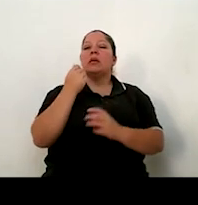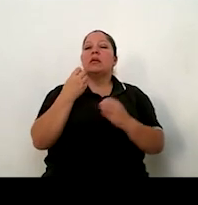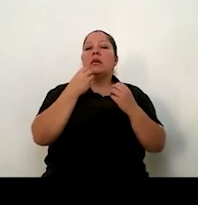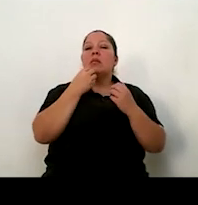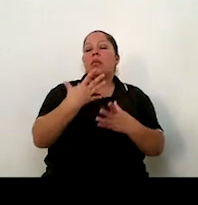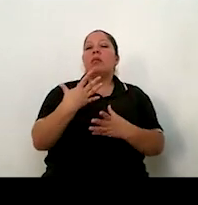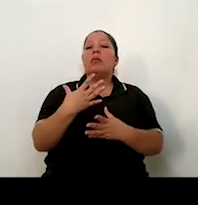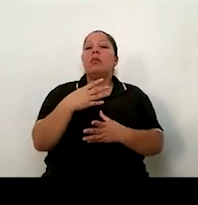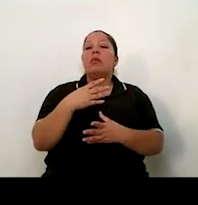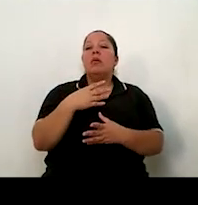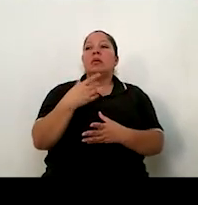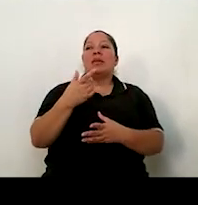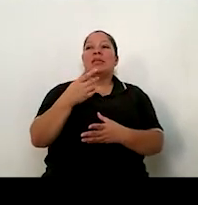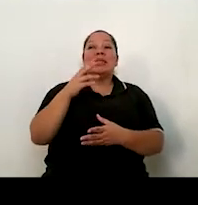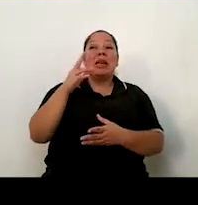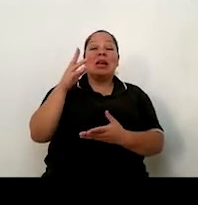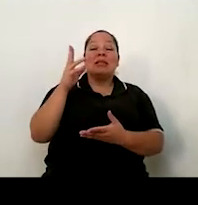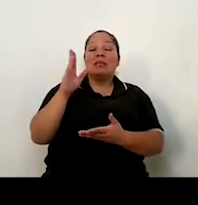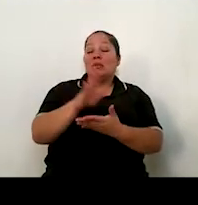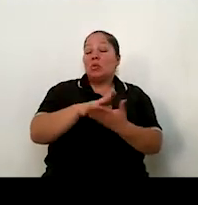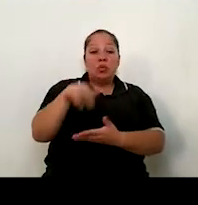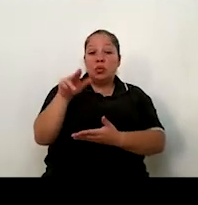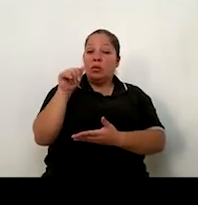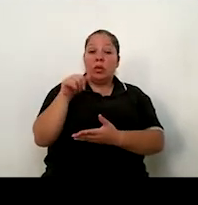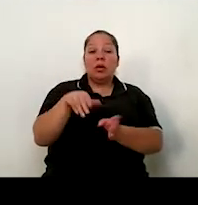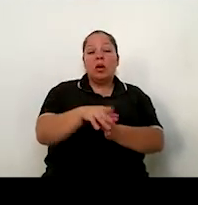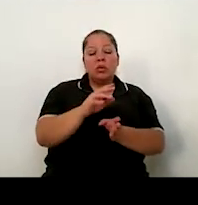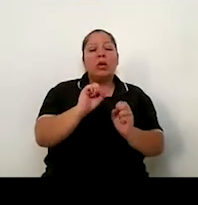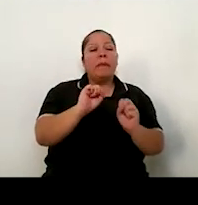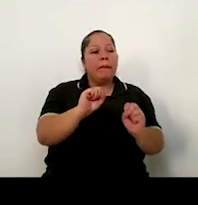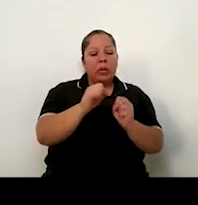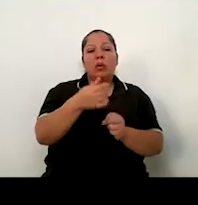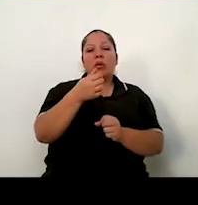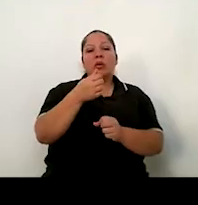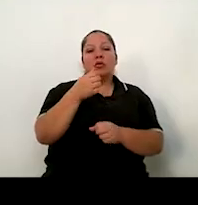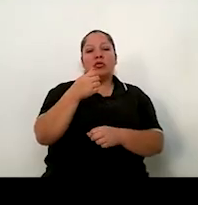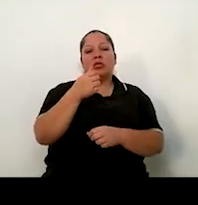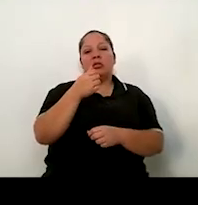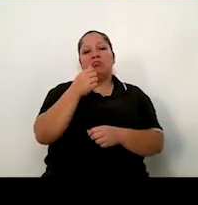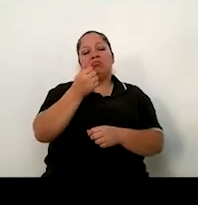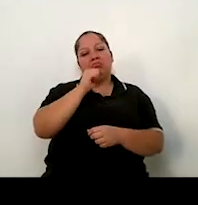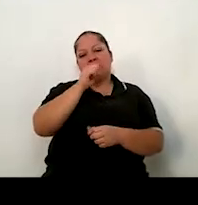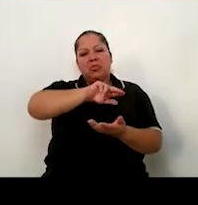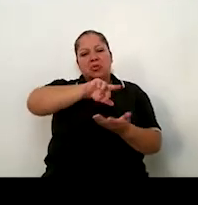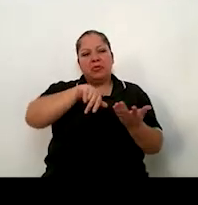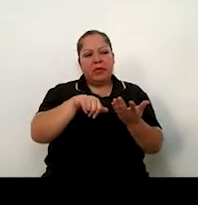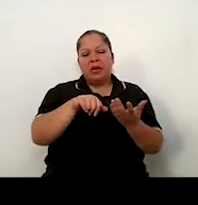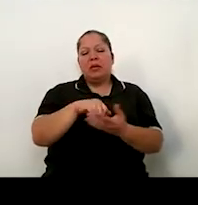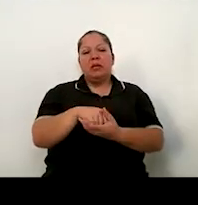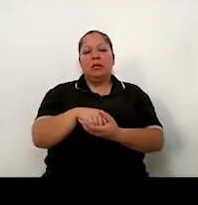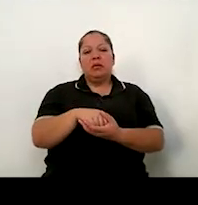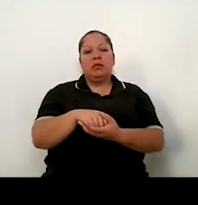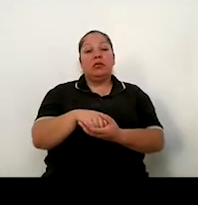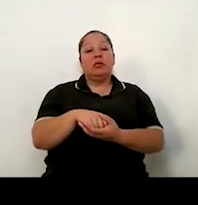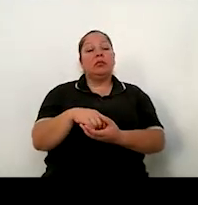ser seguro se o álcool numa quantidade moderada. Então, para a mulher, seria uma